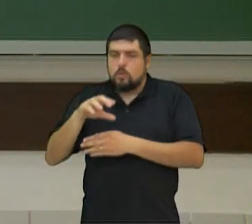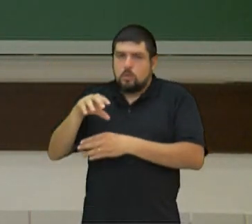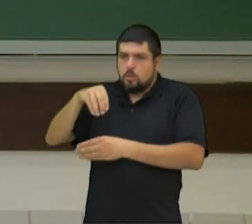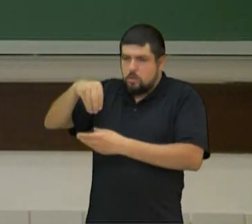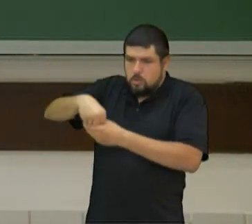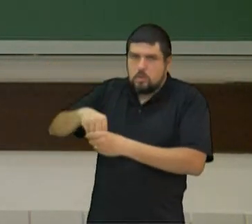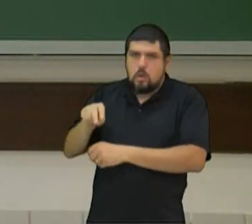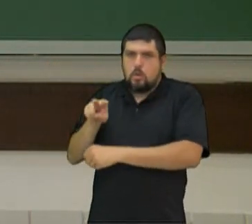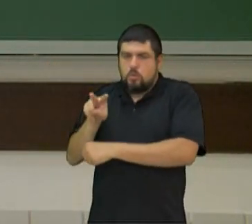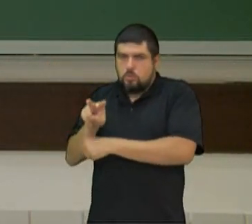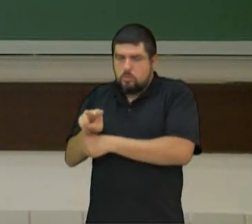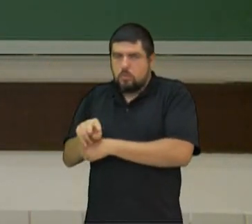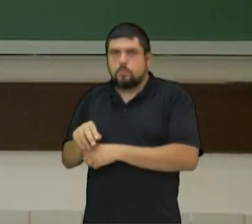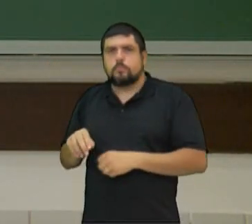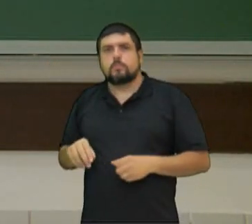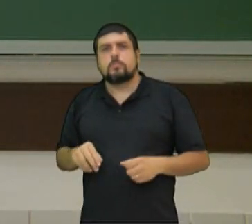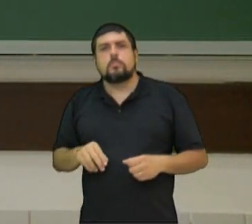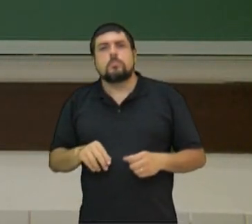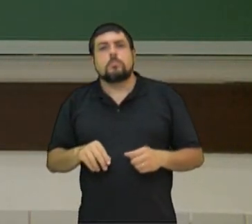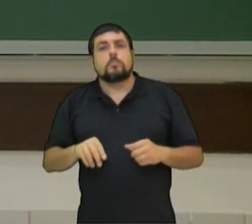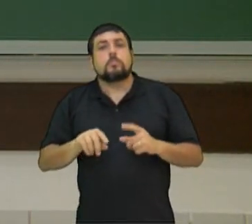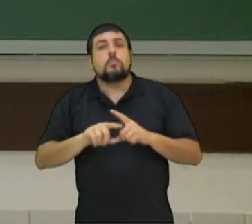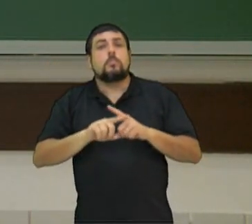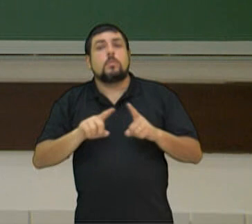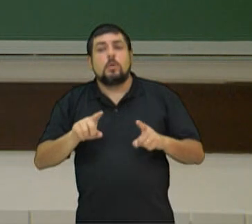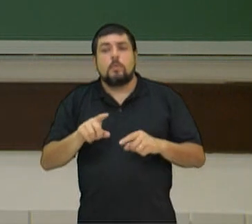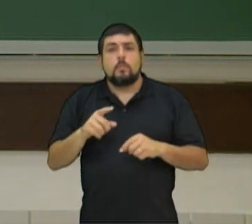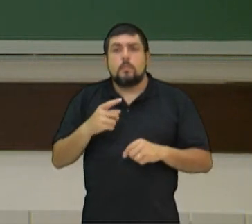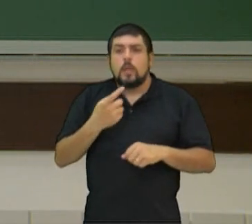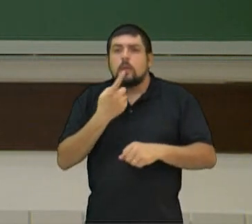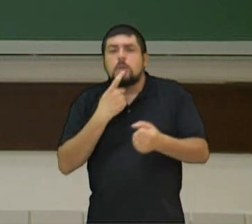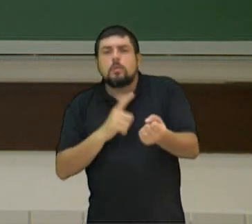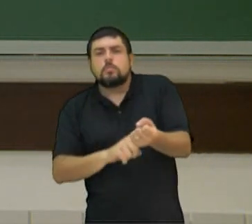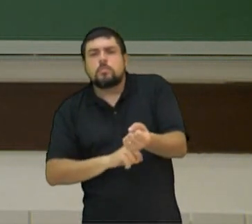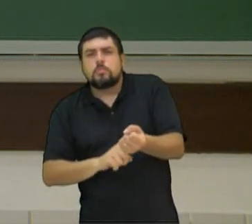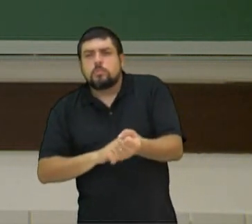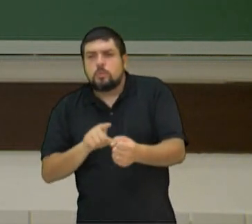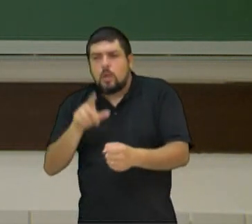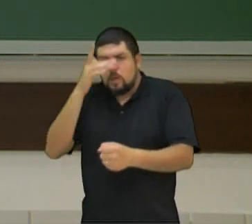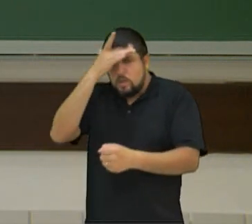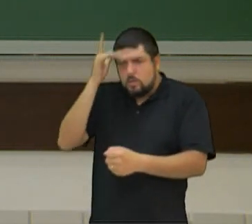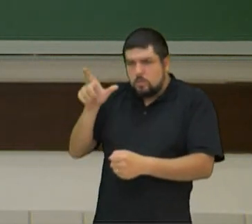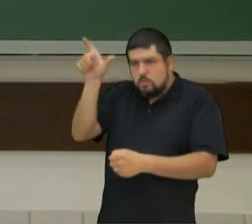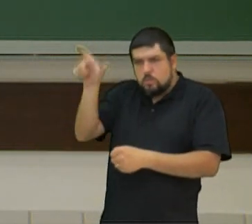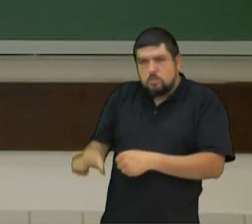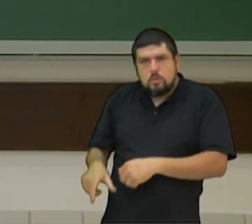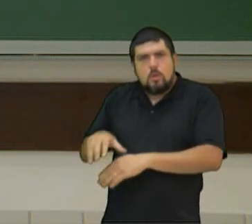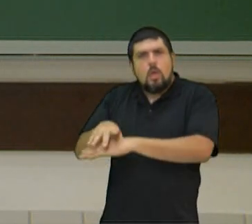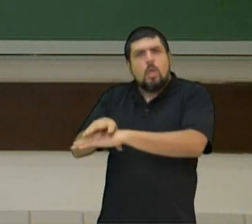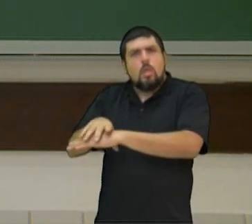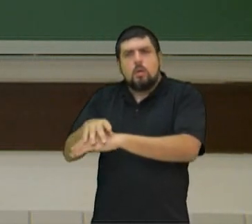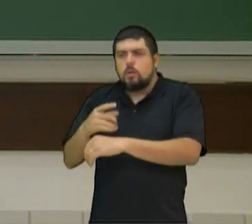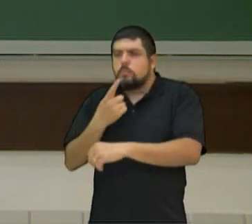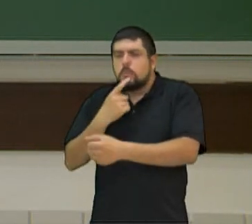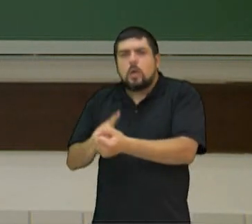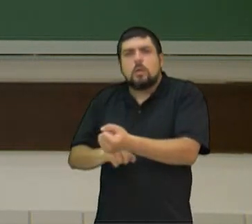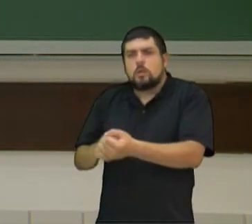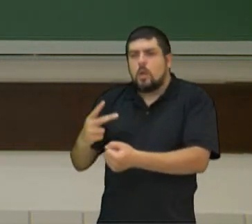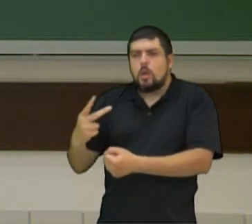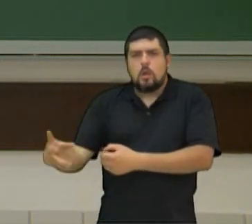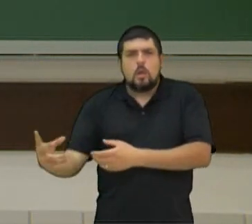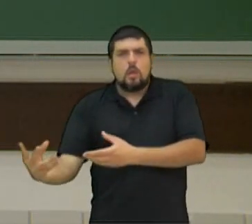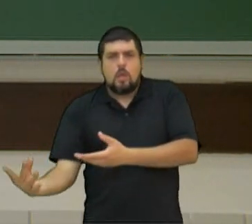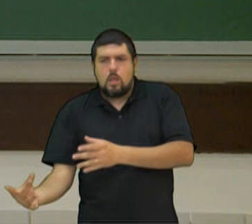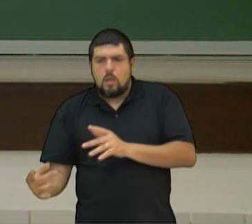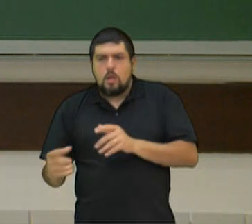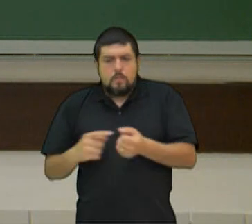fossem feitos testes, né, o sangue contaminado fosse transfusionado para outra pessoa, aí sim,